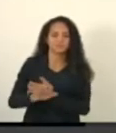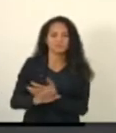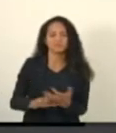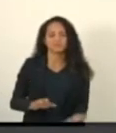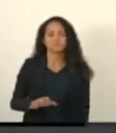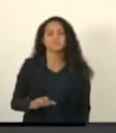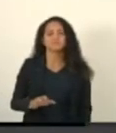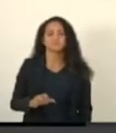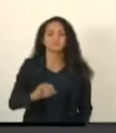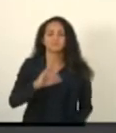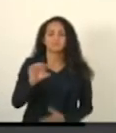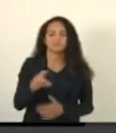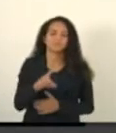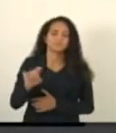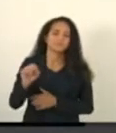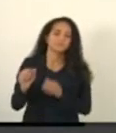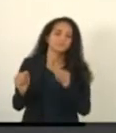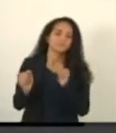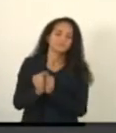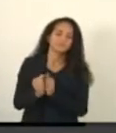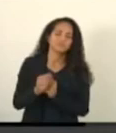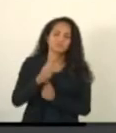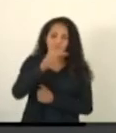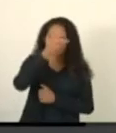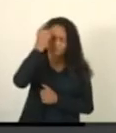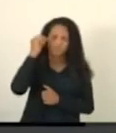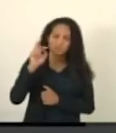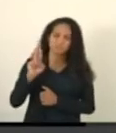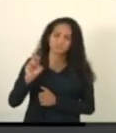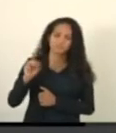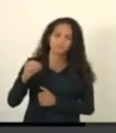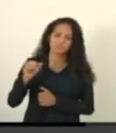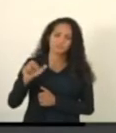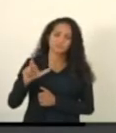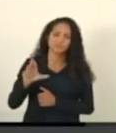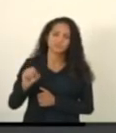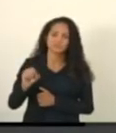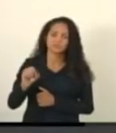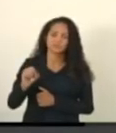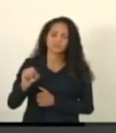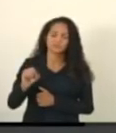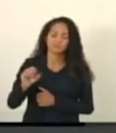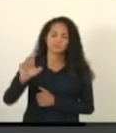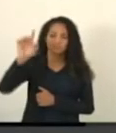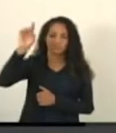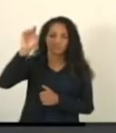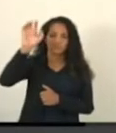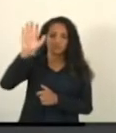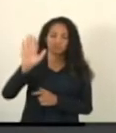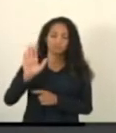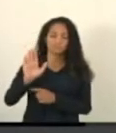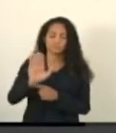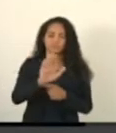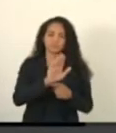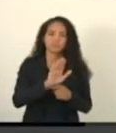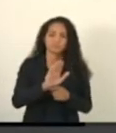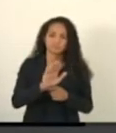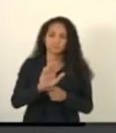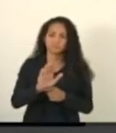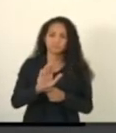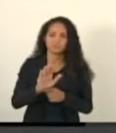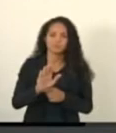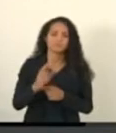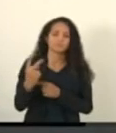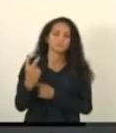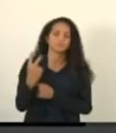João Marcos, juntamente com o nosso prefeito Romário. Que Deus os ajude, que Deus os abençoe, que Deus